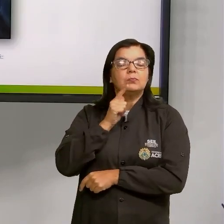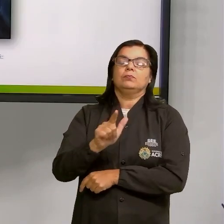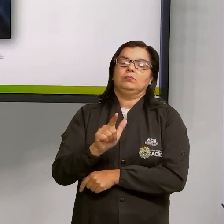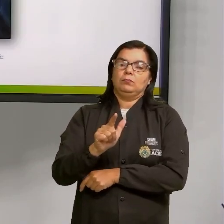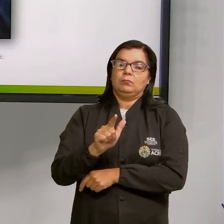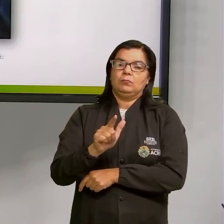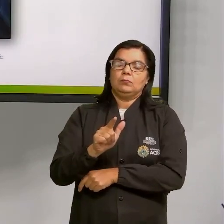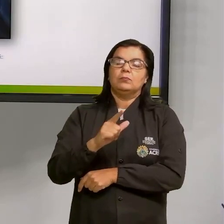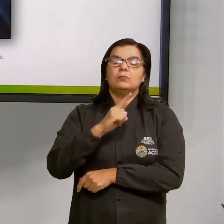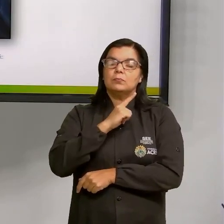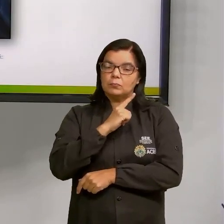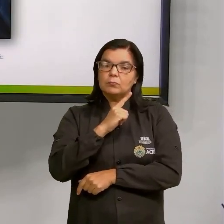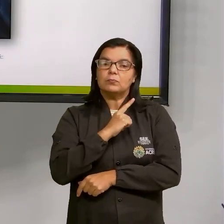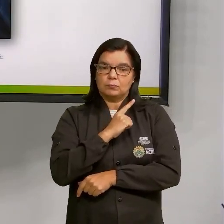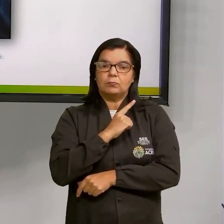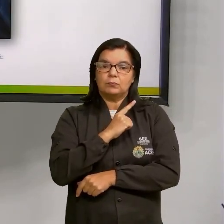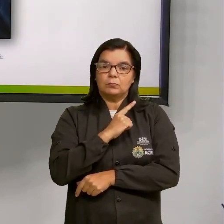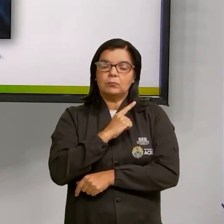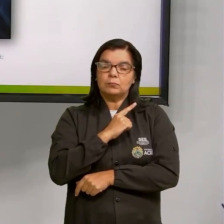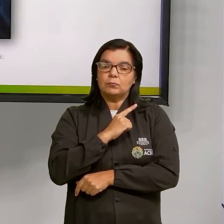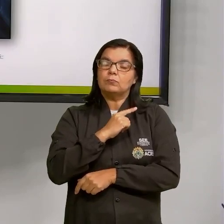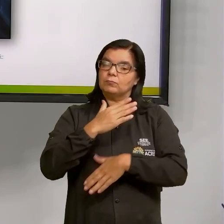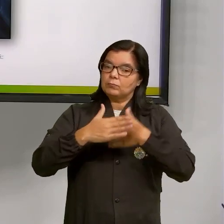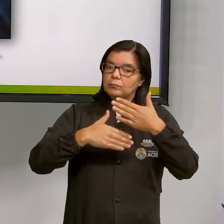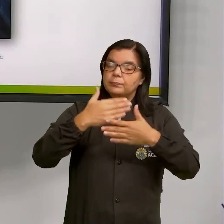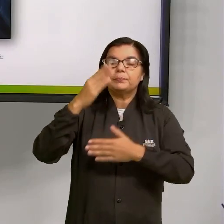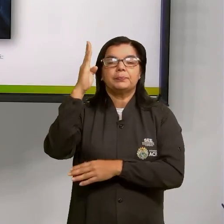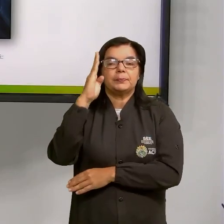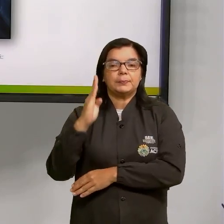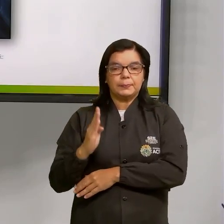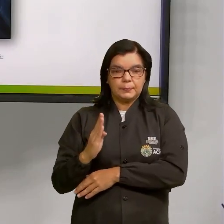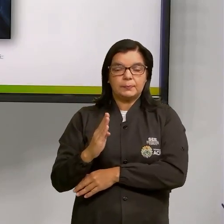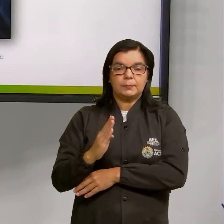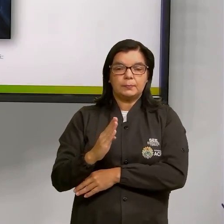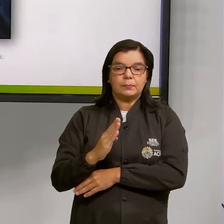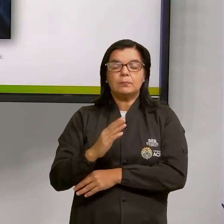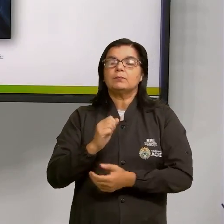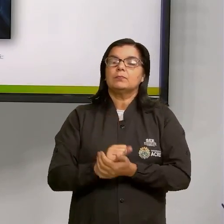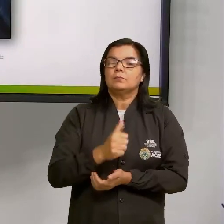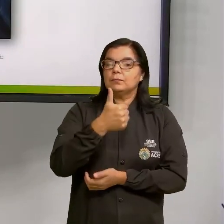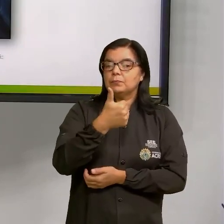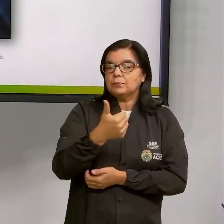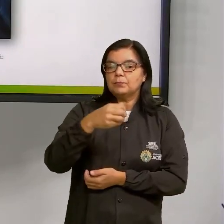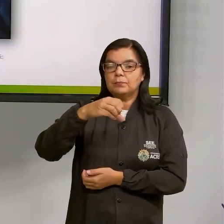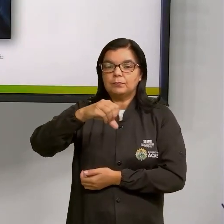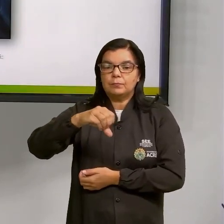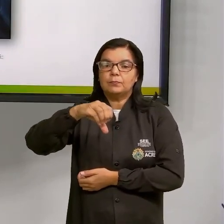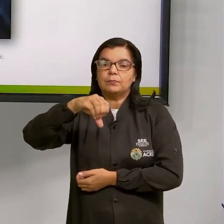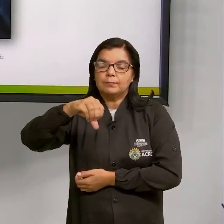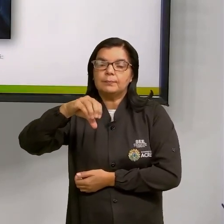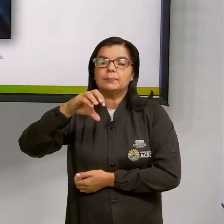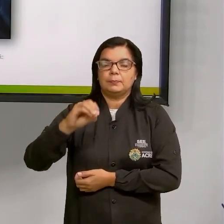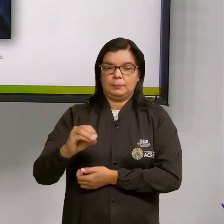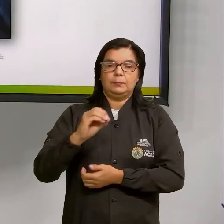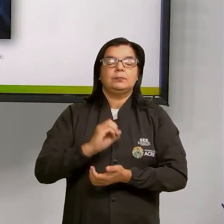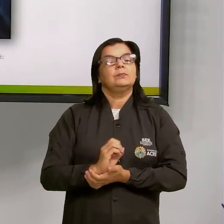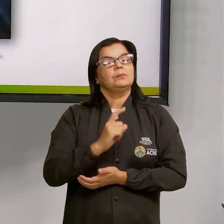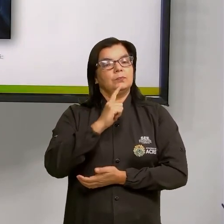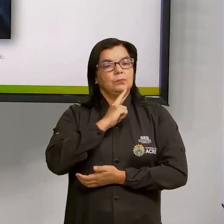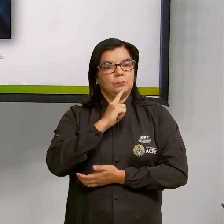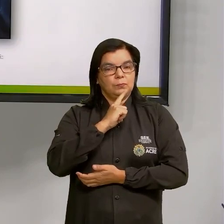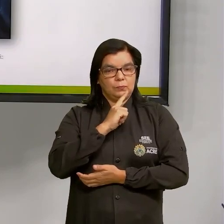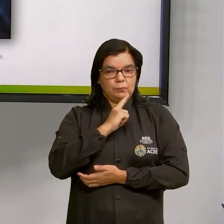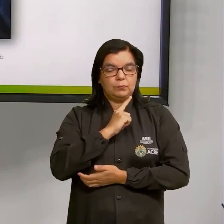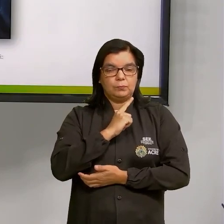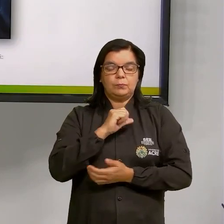que teve, aliás, muita projeção no Brasil na década de 1990. Existia